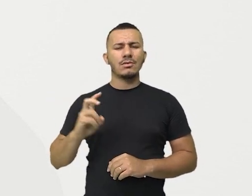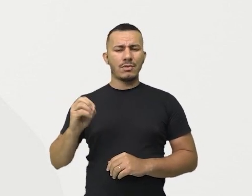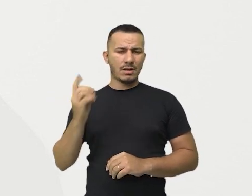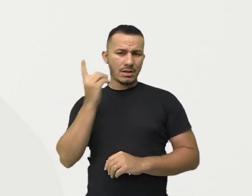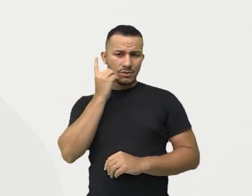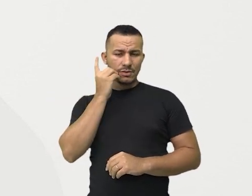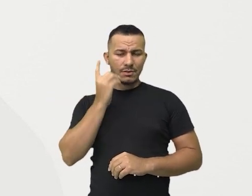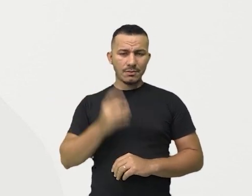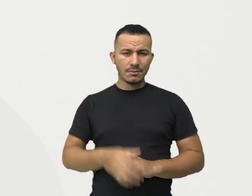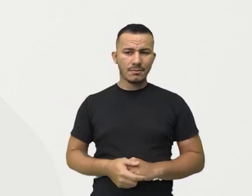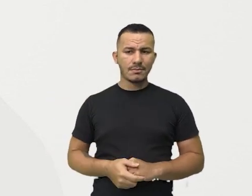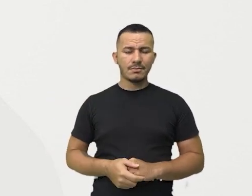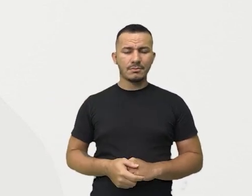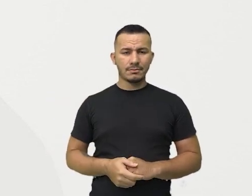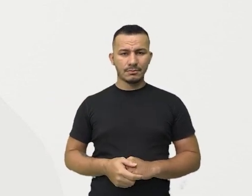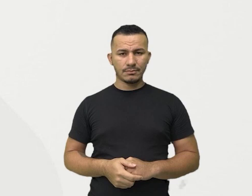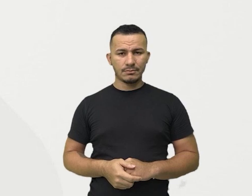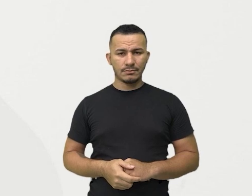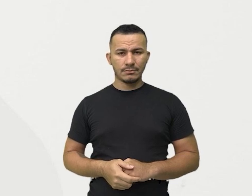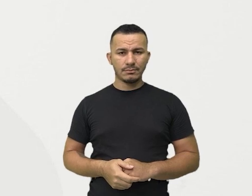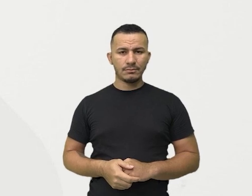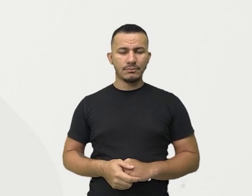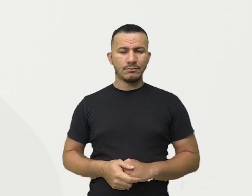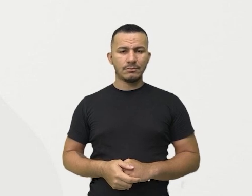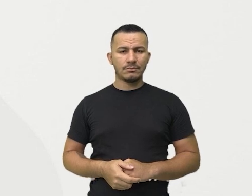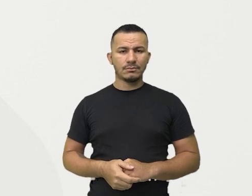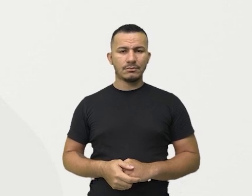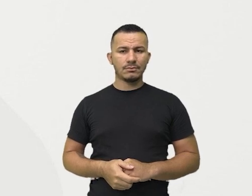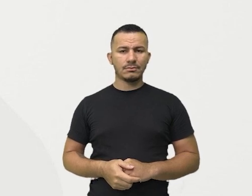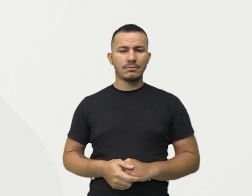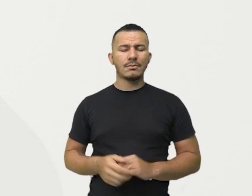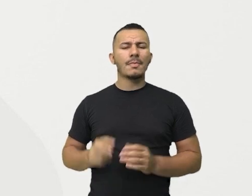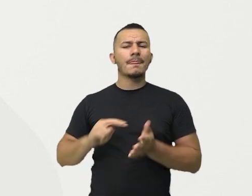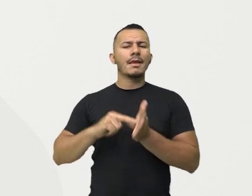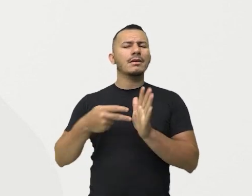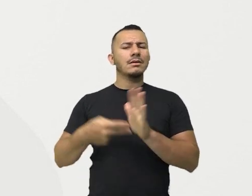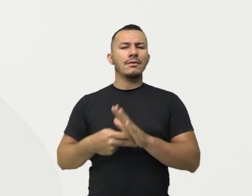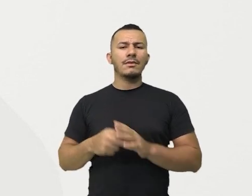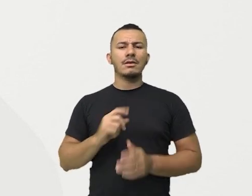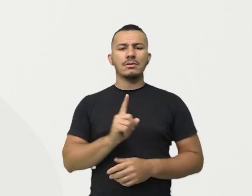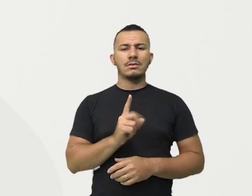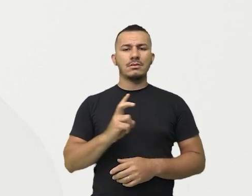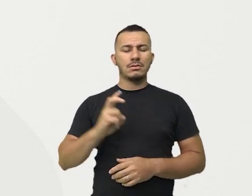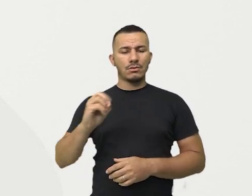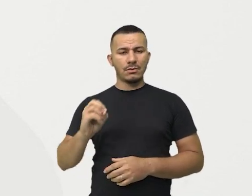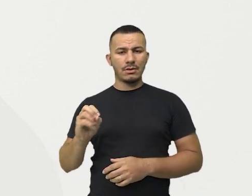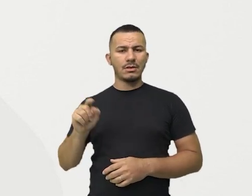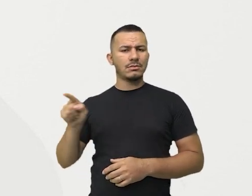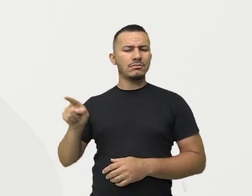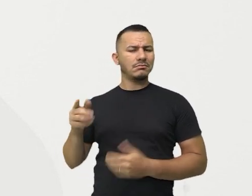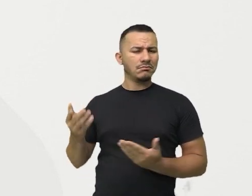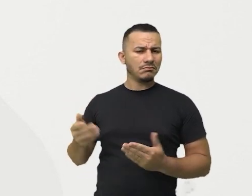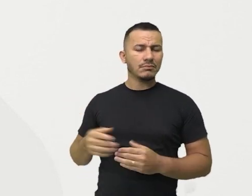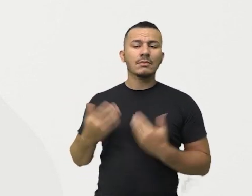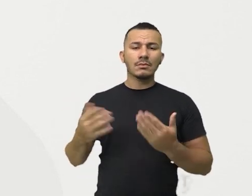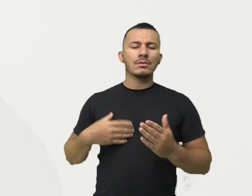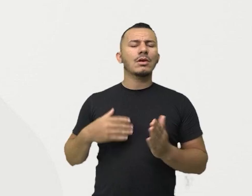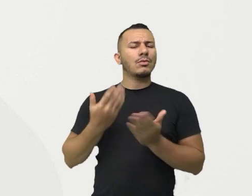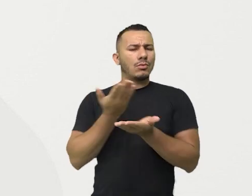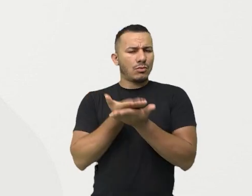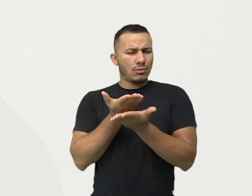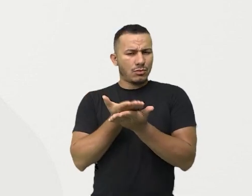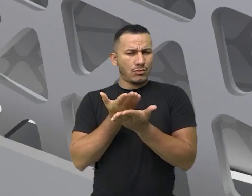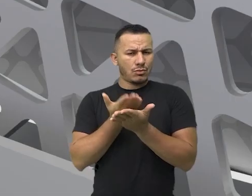dias. Legal, pessoal? Atenção, o que quer dizer esses 150 dias? Quer dizer que ao